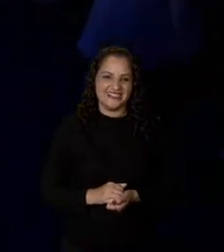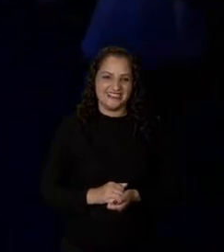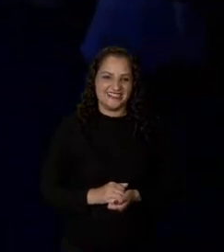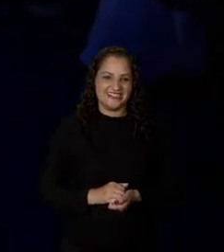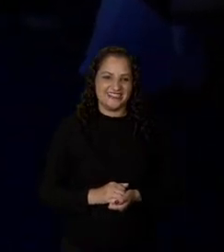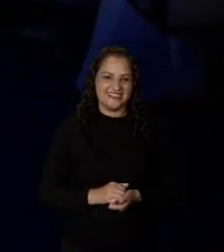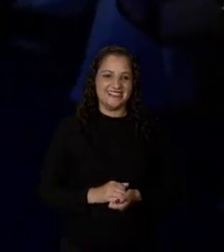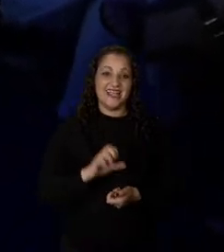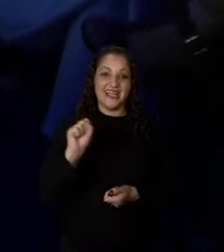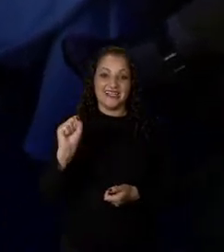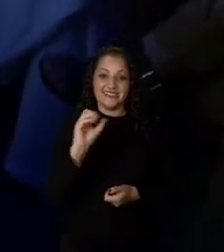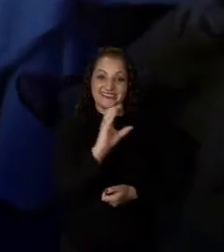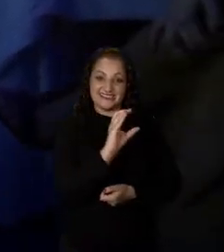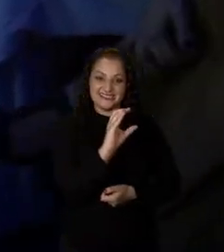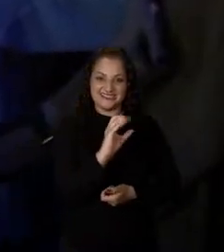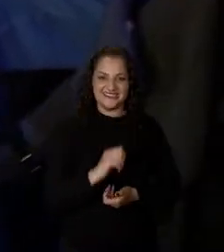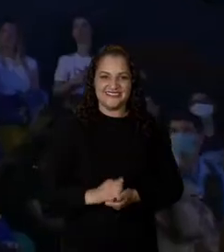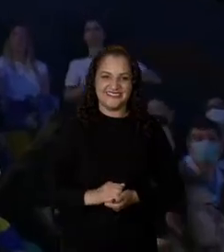Santa Catarina.